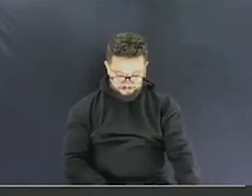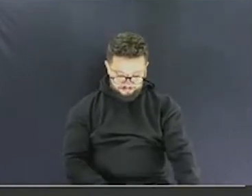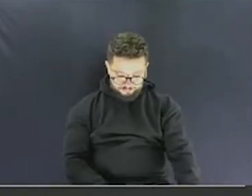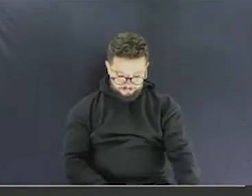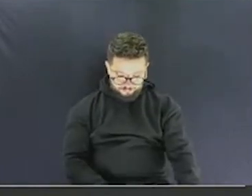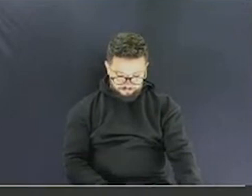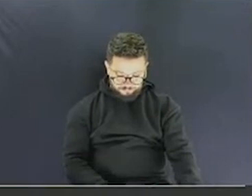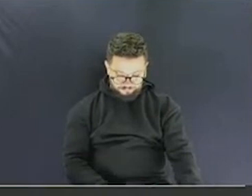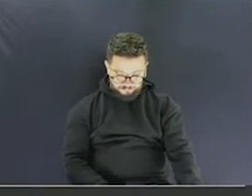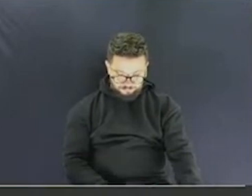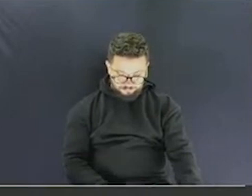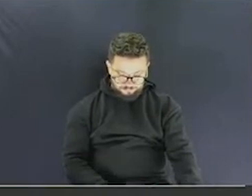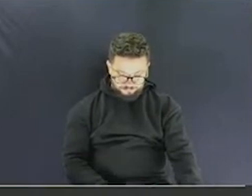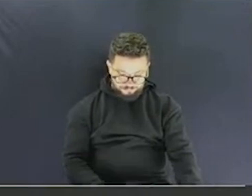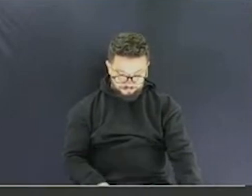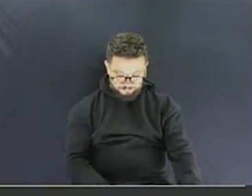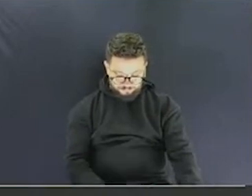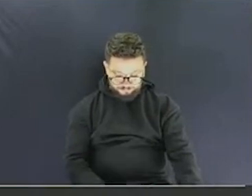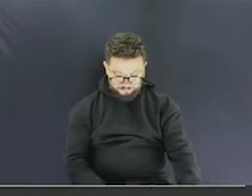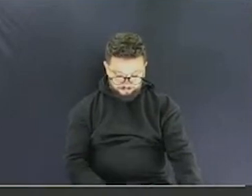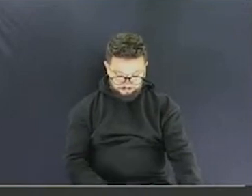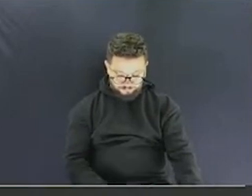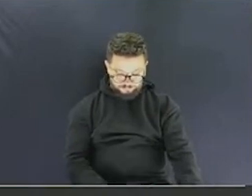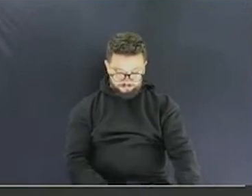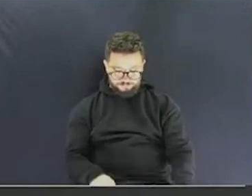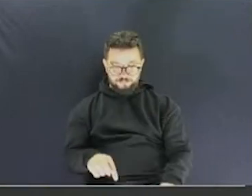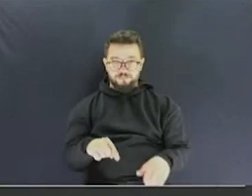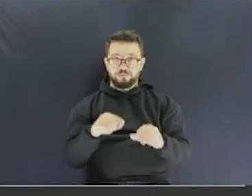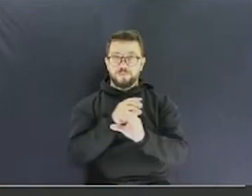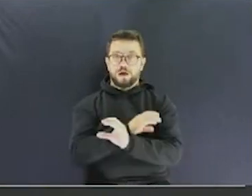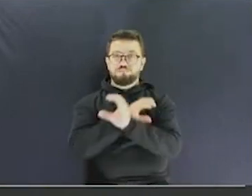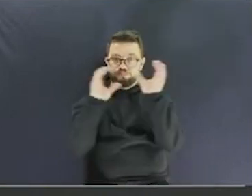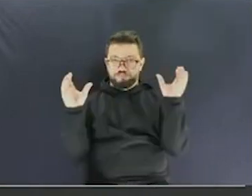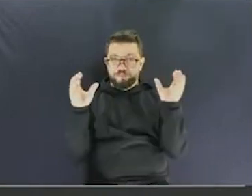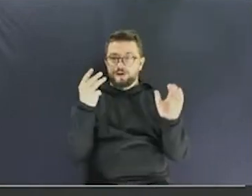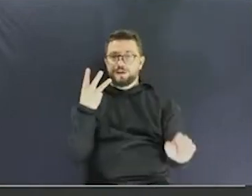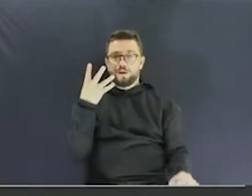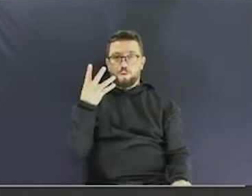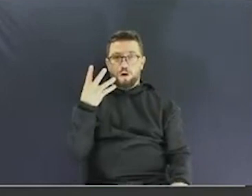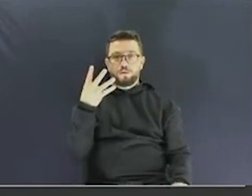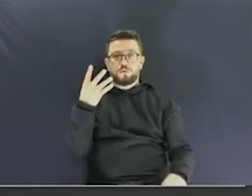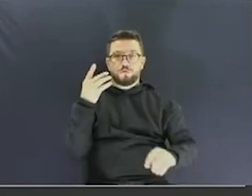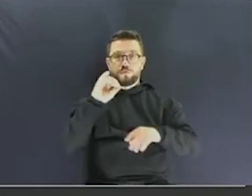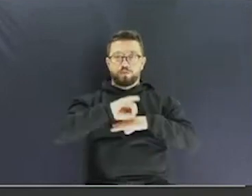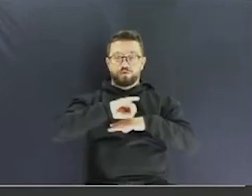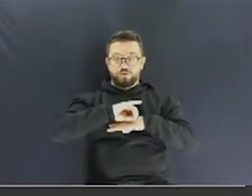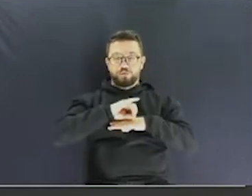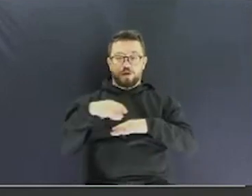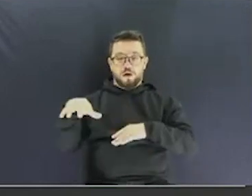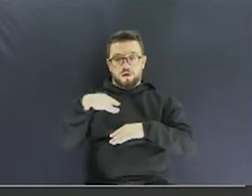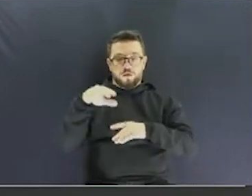mais de trabalho para a gente conseguir atender plenamente os 34 produtos relacionados ao objetivo geral, porque a gente